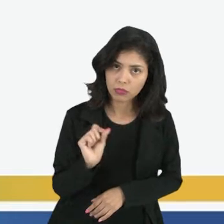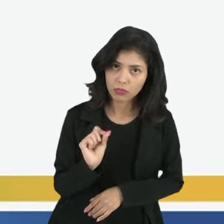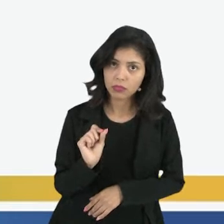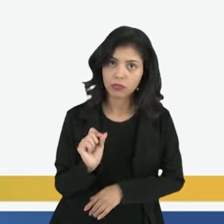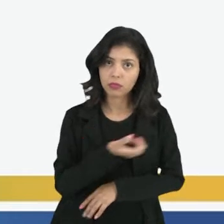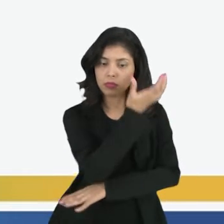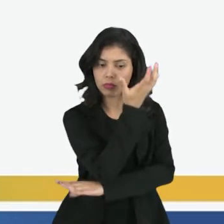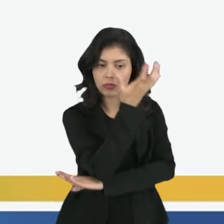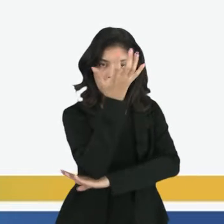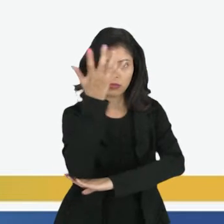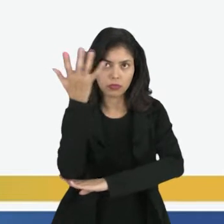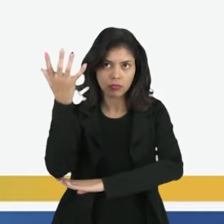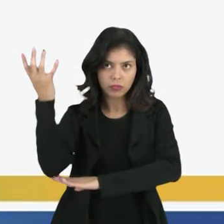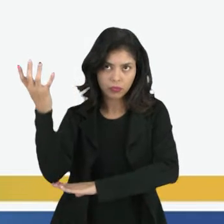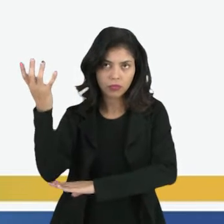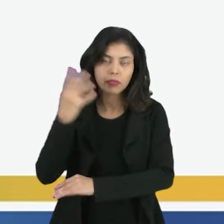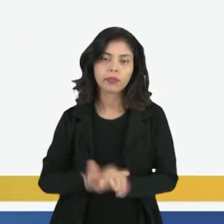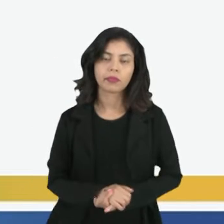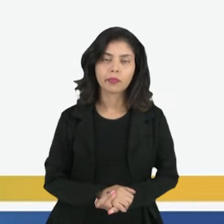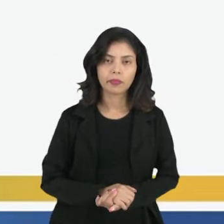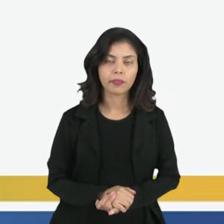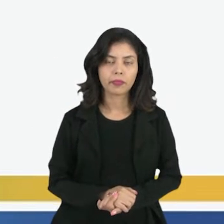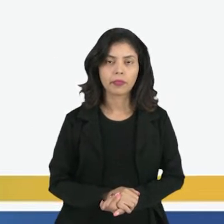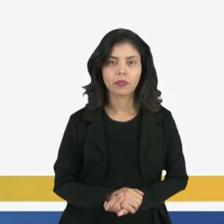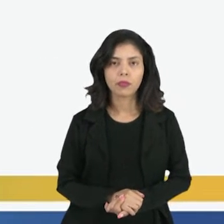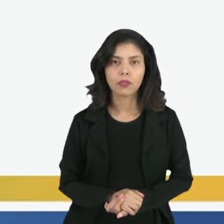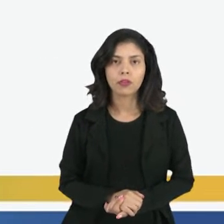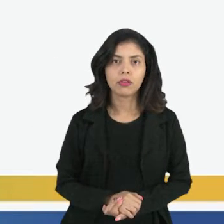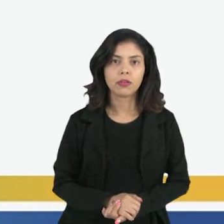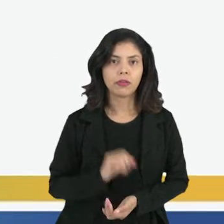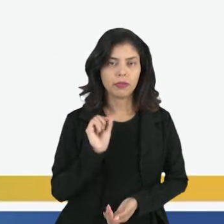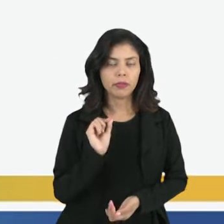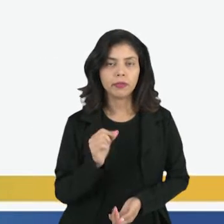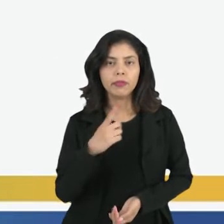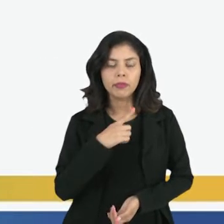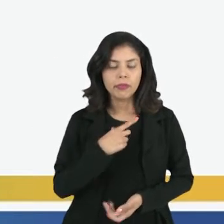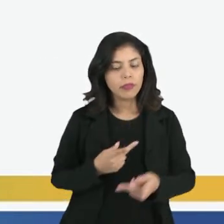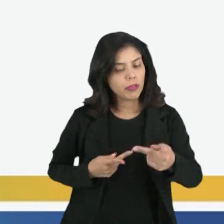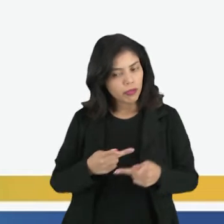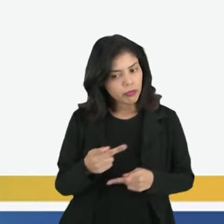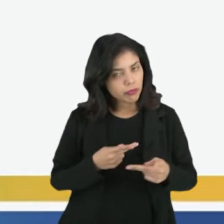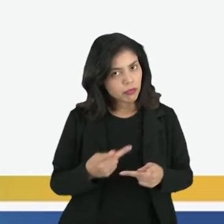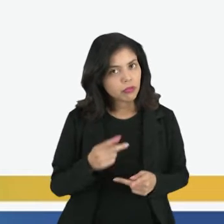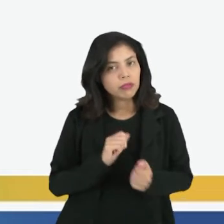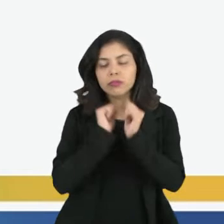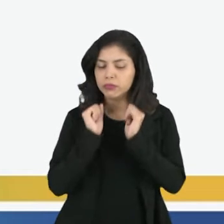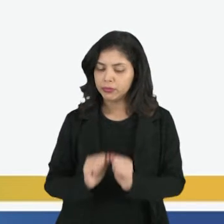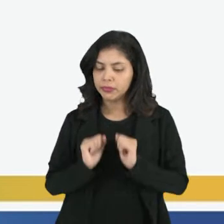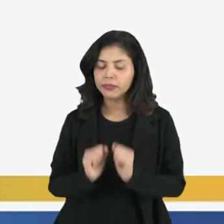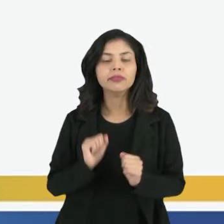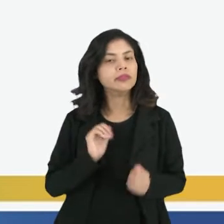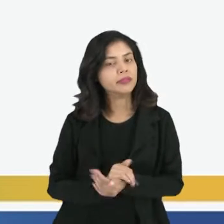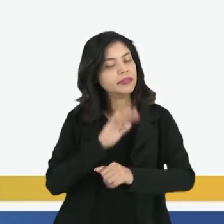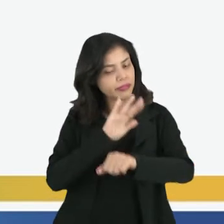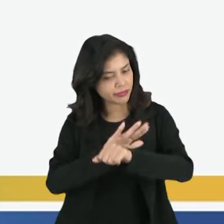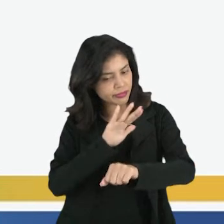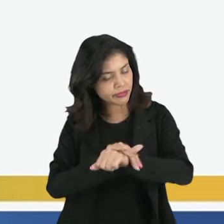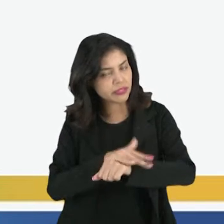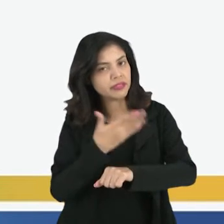desafio. Pesquise se no nosso país há outras instituições, outros exemplos de